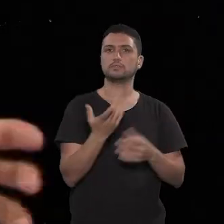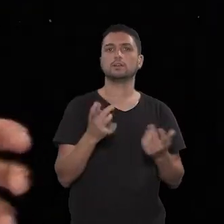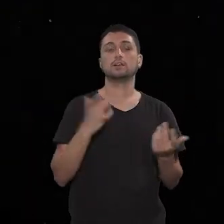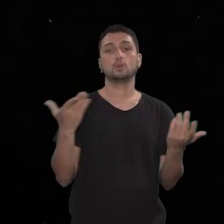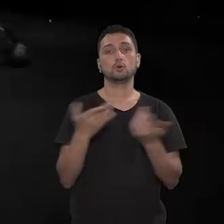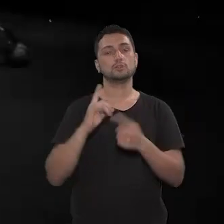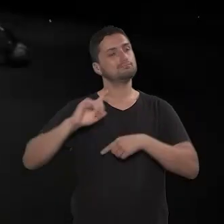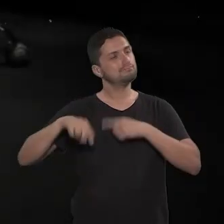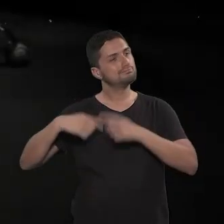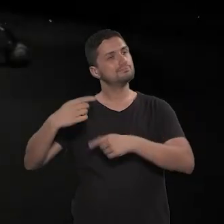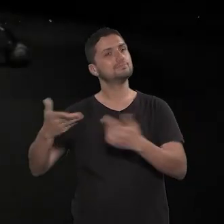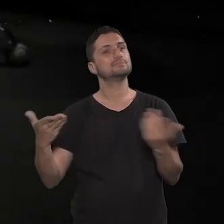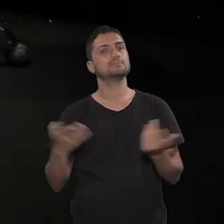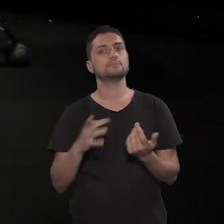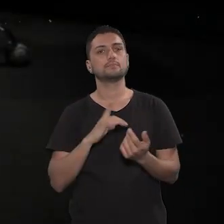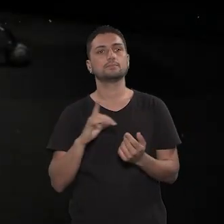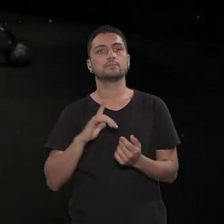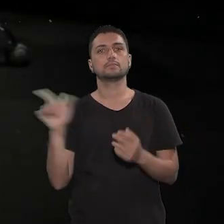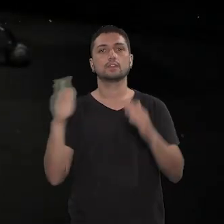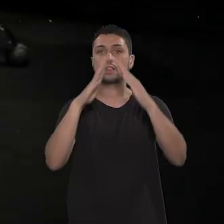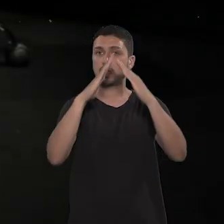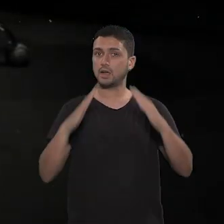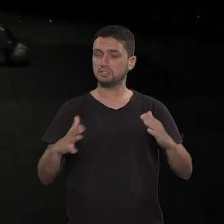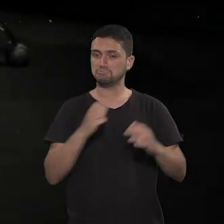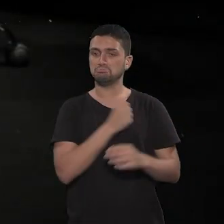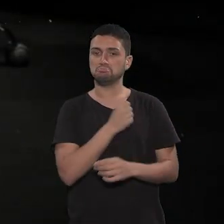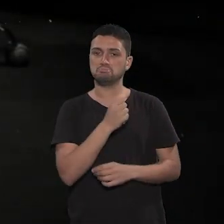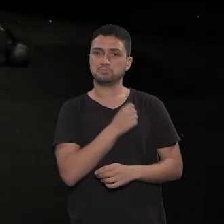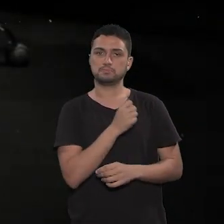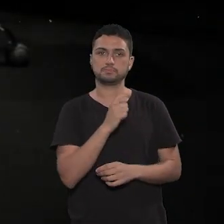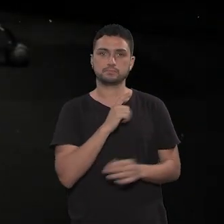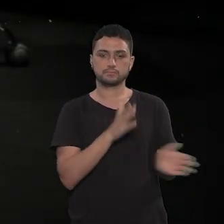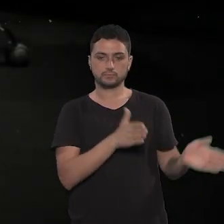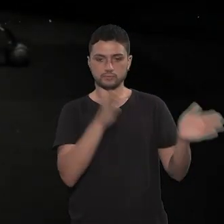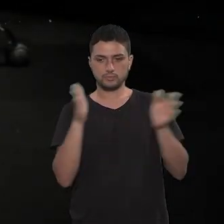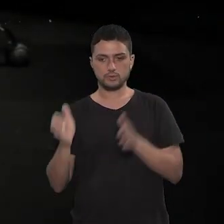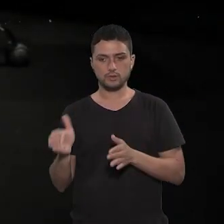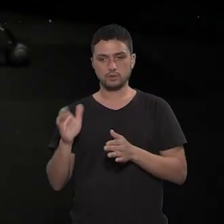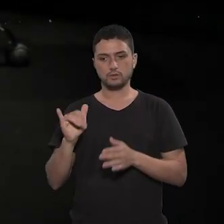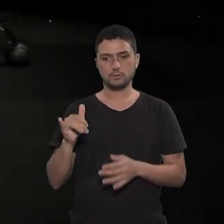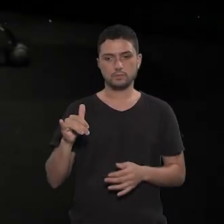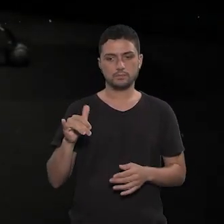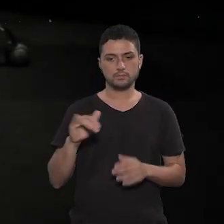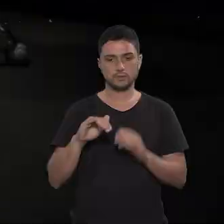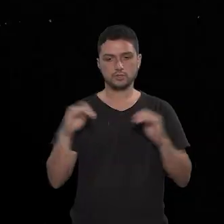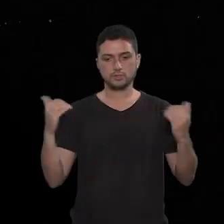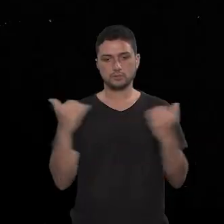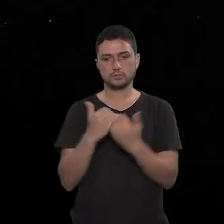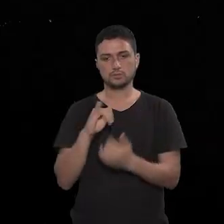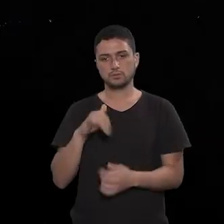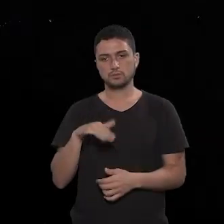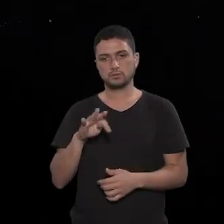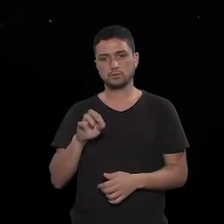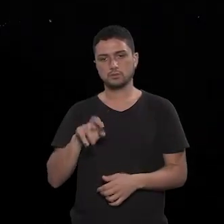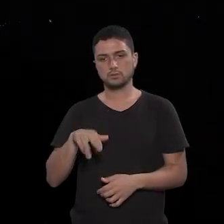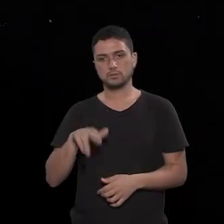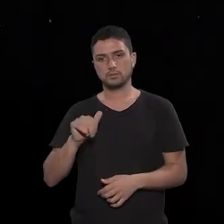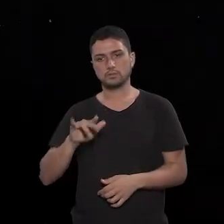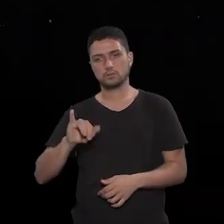Saldanha. Depois de anos, eles têm hoje uma sede na Padre Cacique, ao lado do estádio do Internacional. Entre